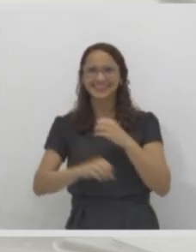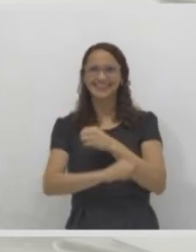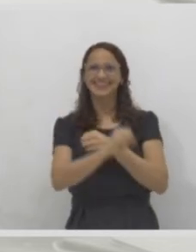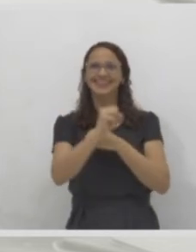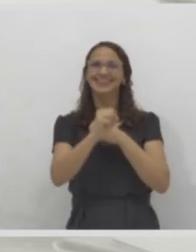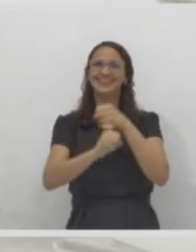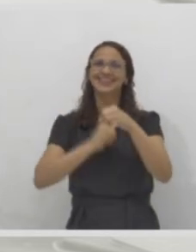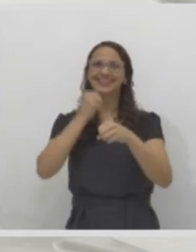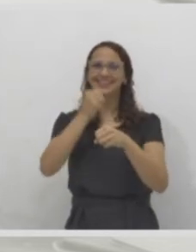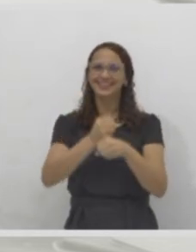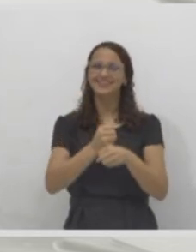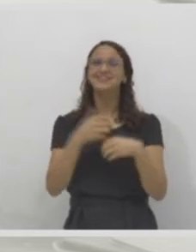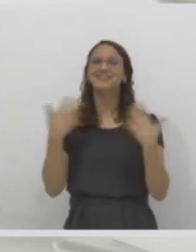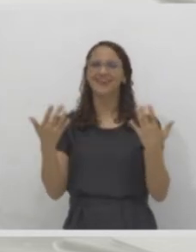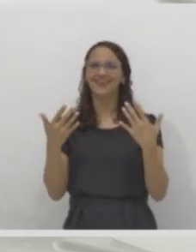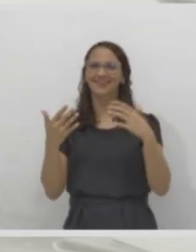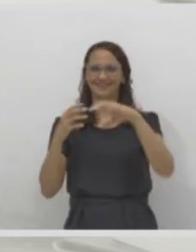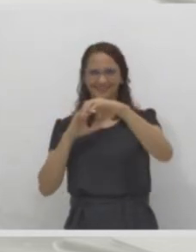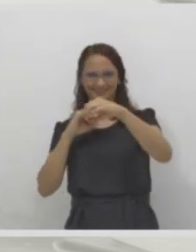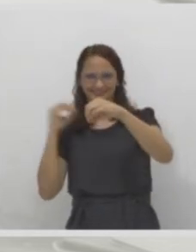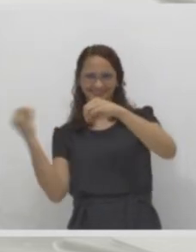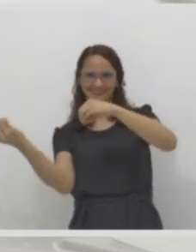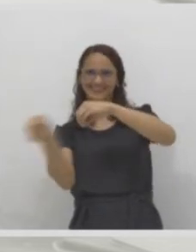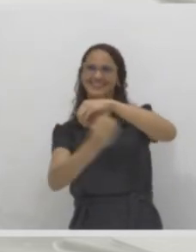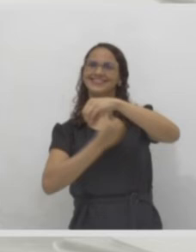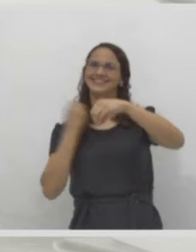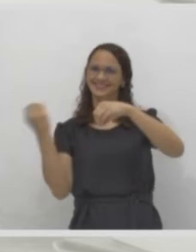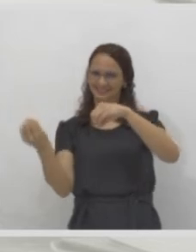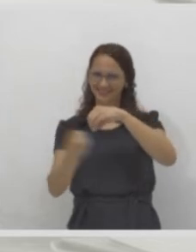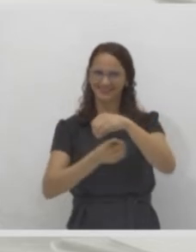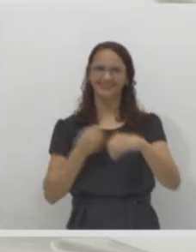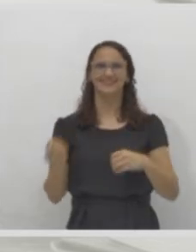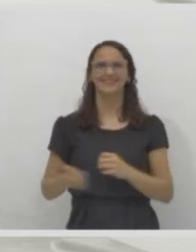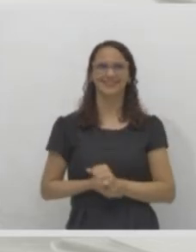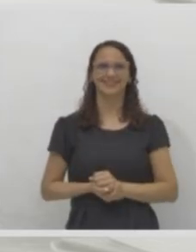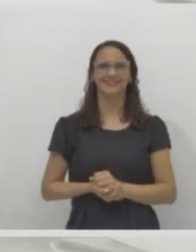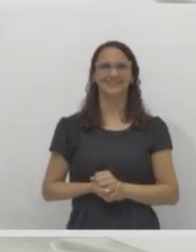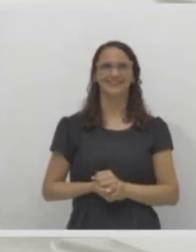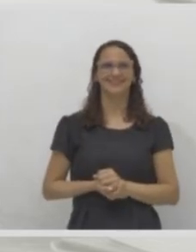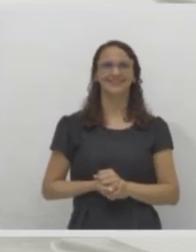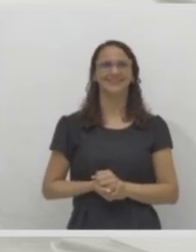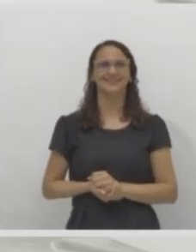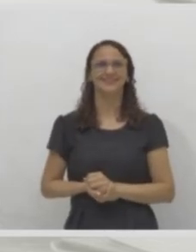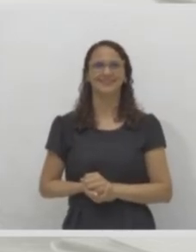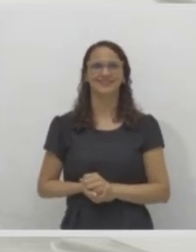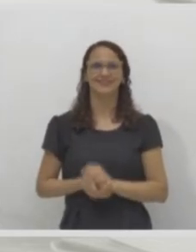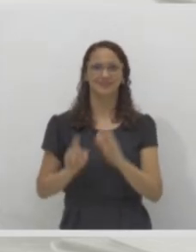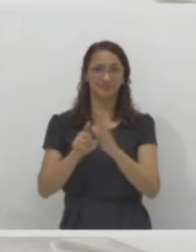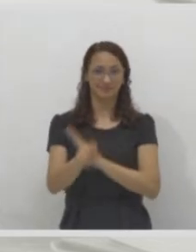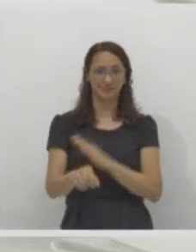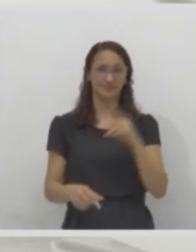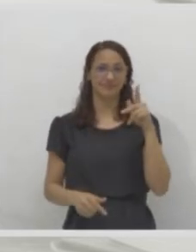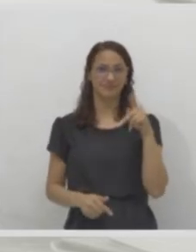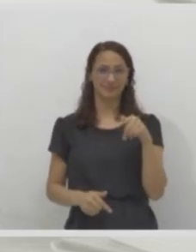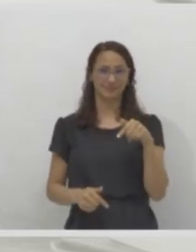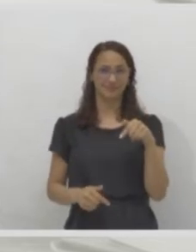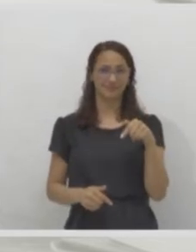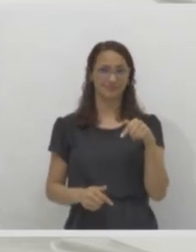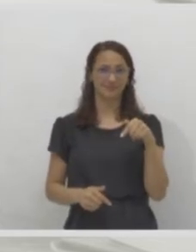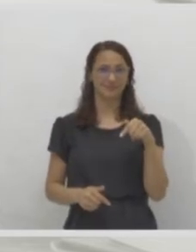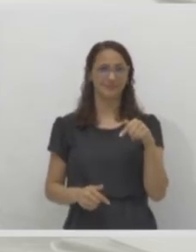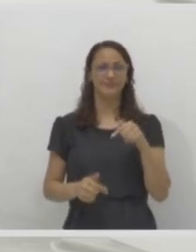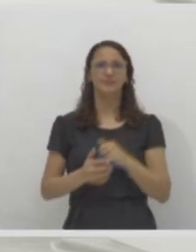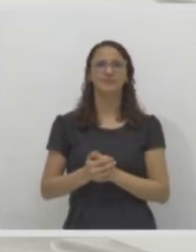translação. Espero que você tenha acertado. Mais uma questão para a gente. Questão 7. Identifique